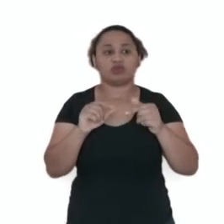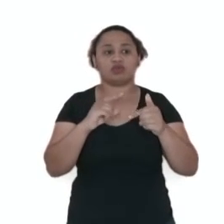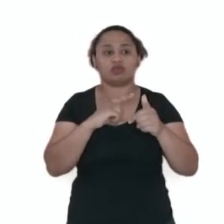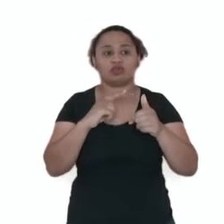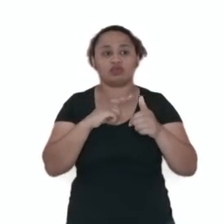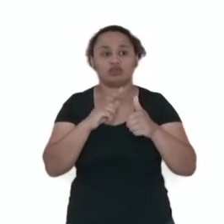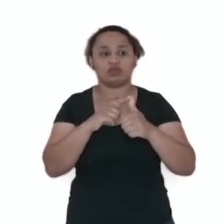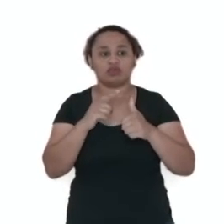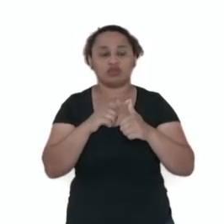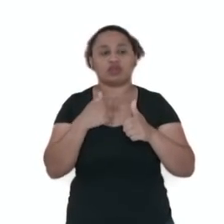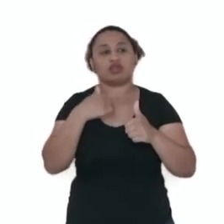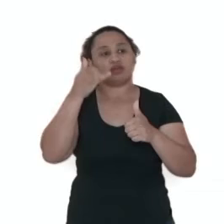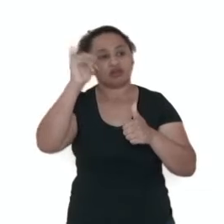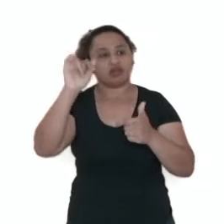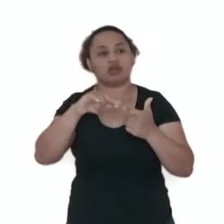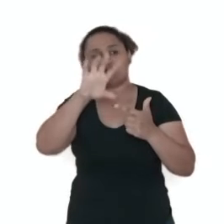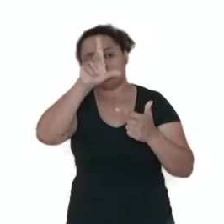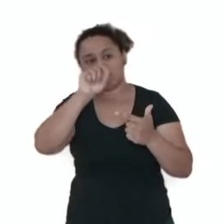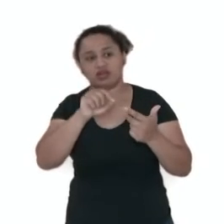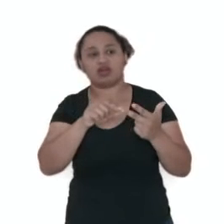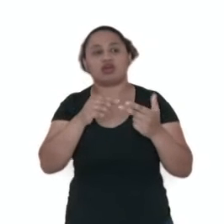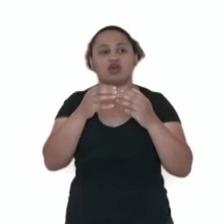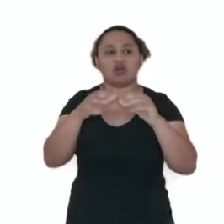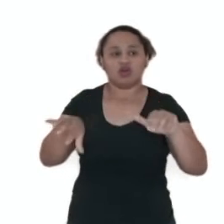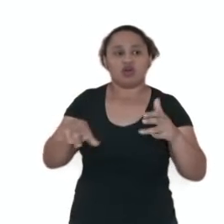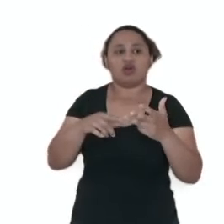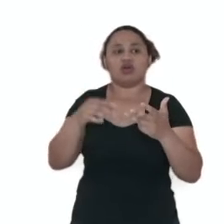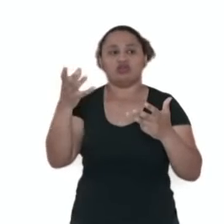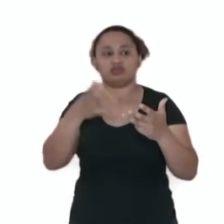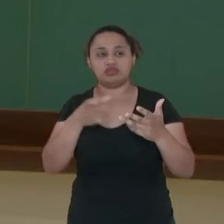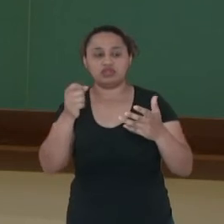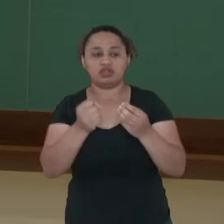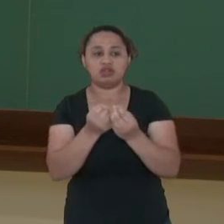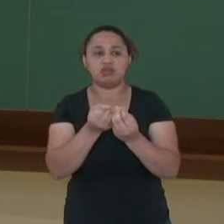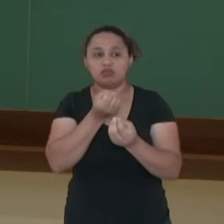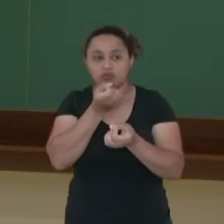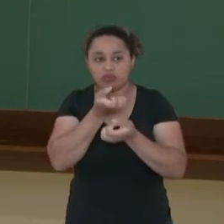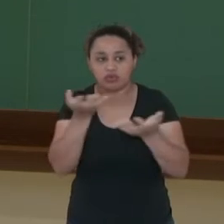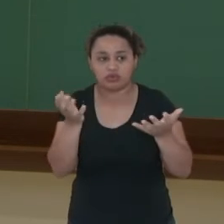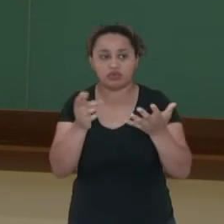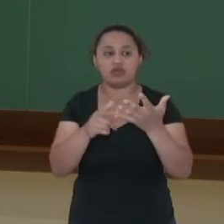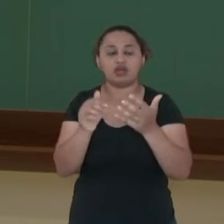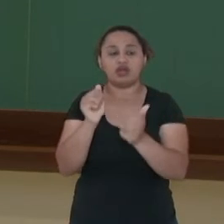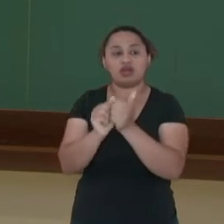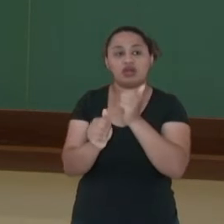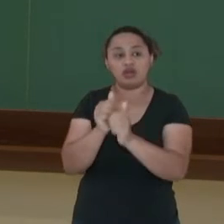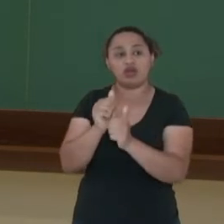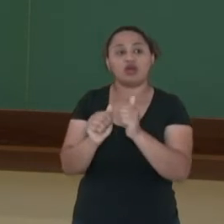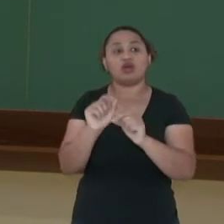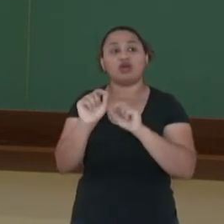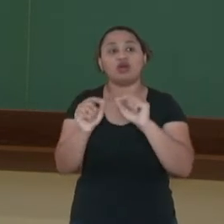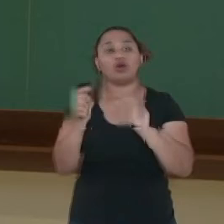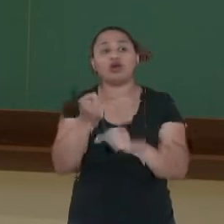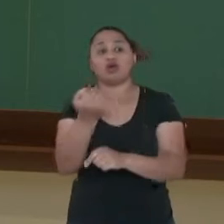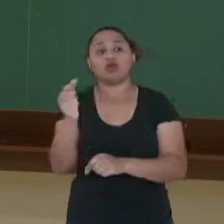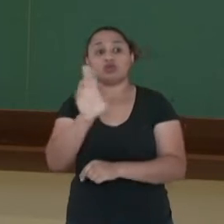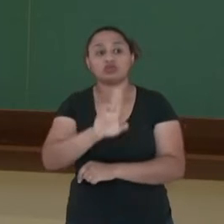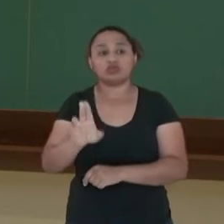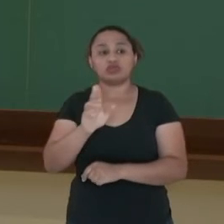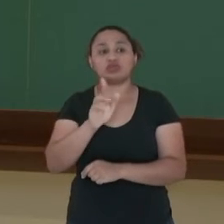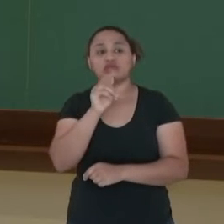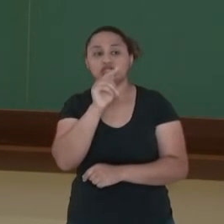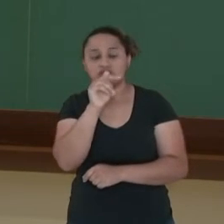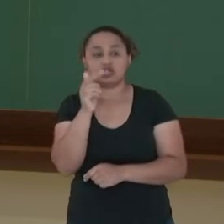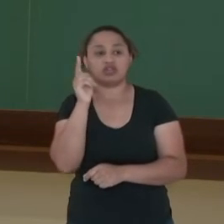bife de vaca, frango, ovos, leite, trigo, arroz. A pegada hídrica, quanto se utiliza de água para a gente